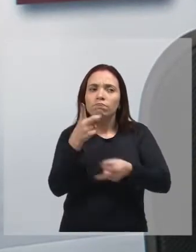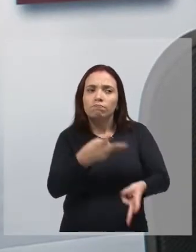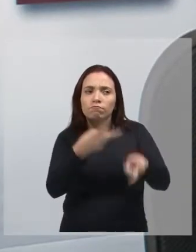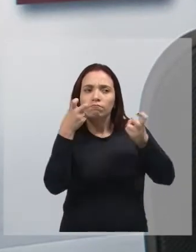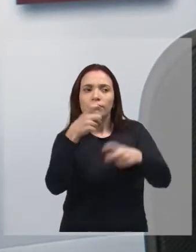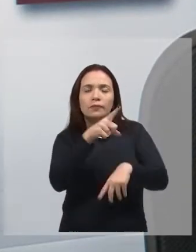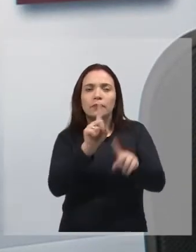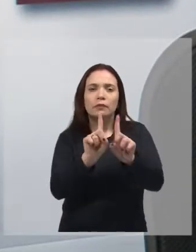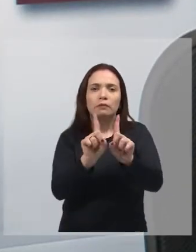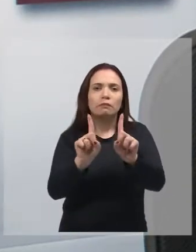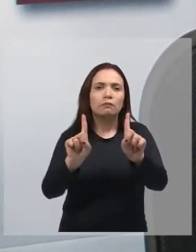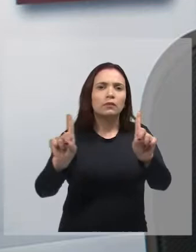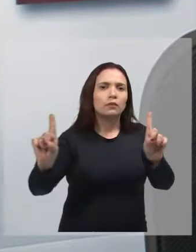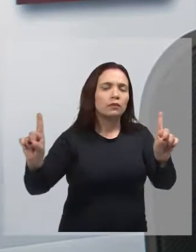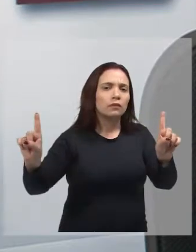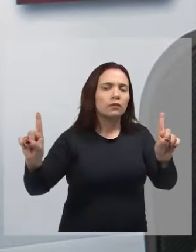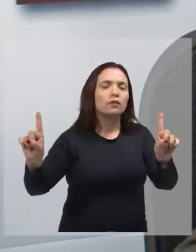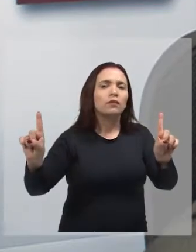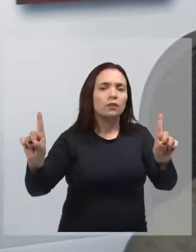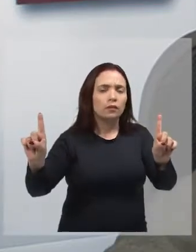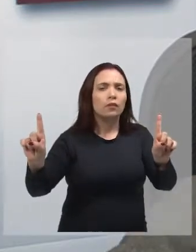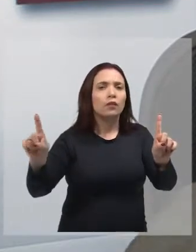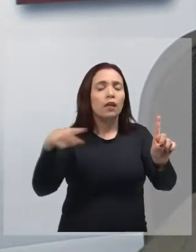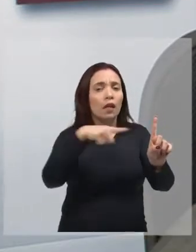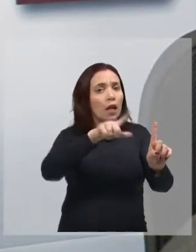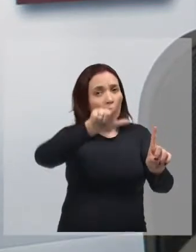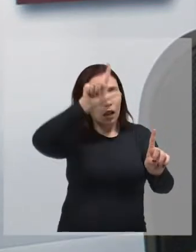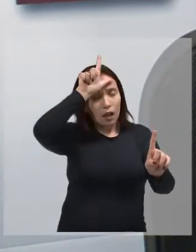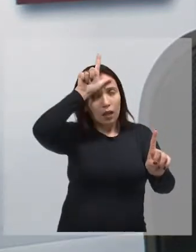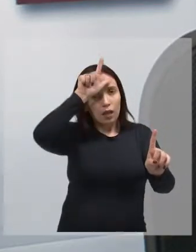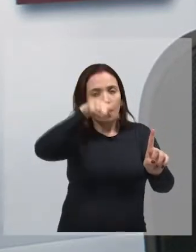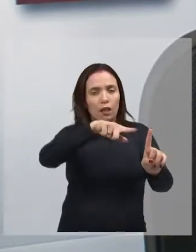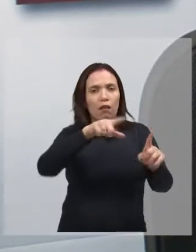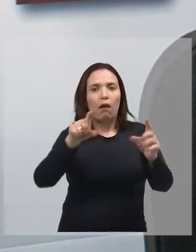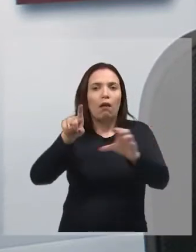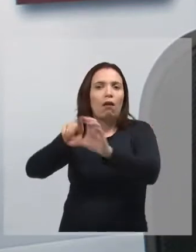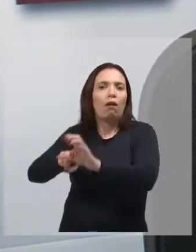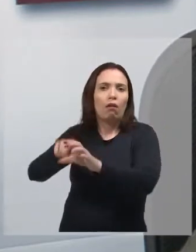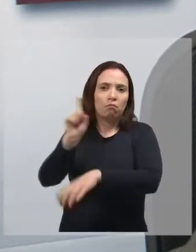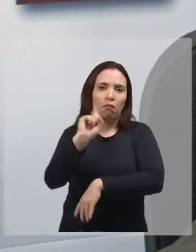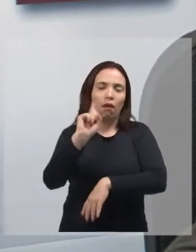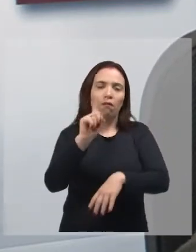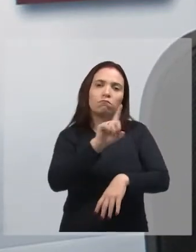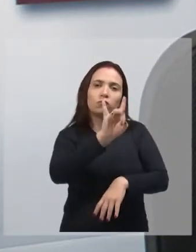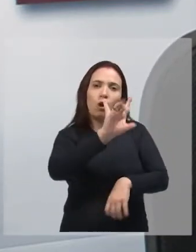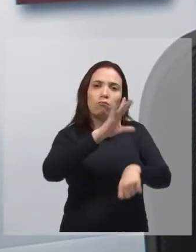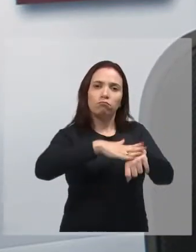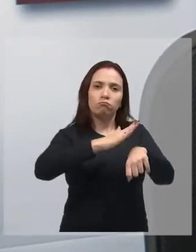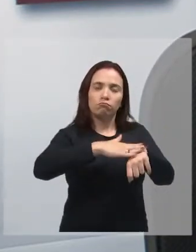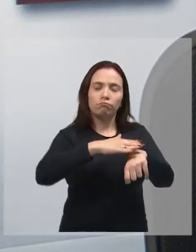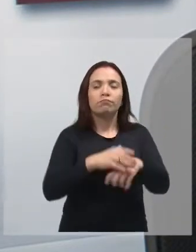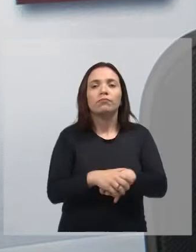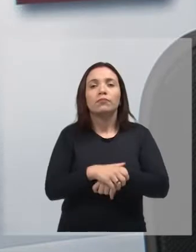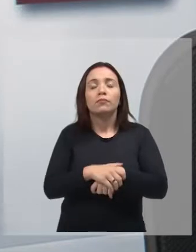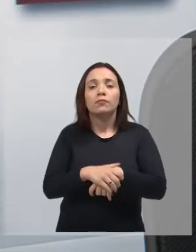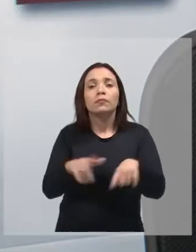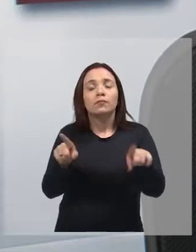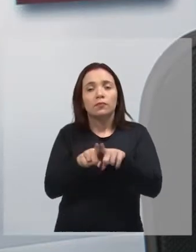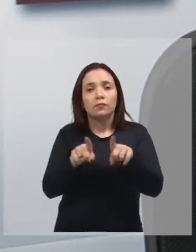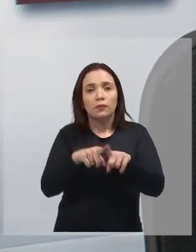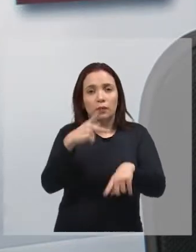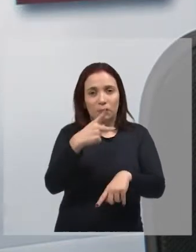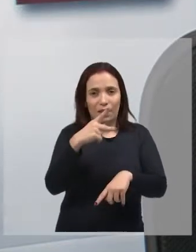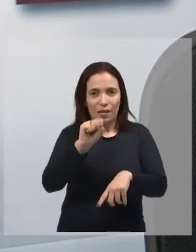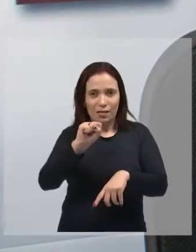já começa a trabalhar numa perspectiva como uma liderança independente. O Partido Social Liberal